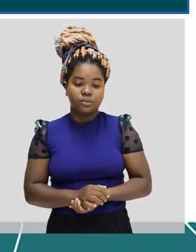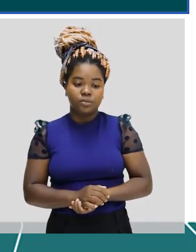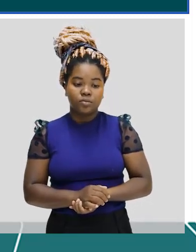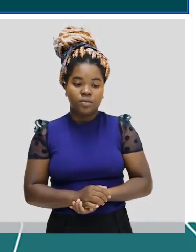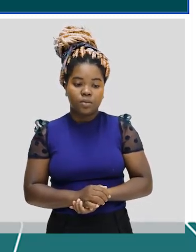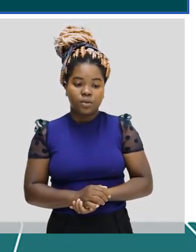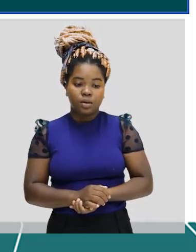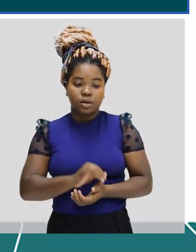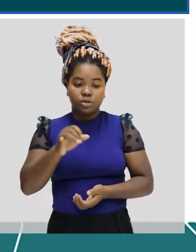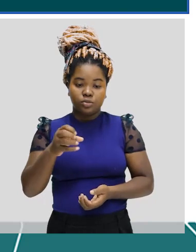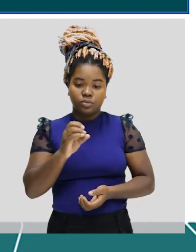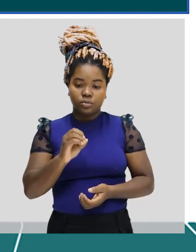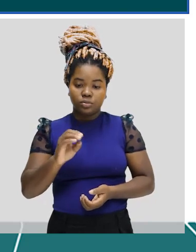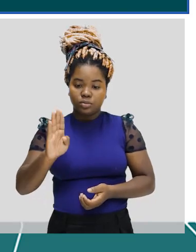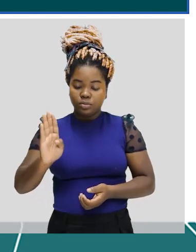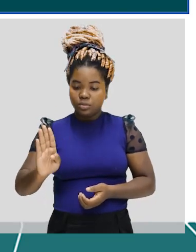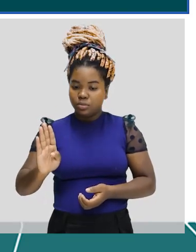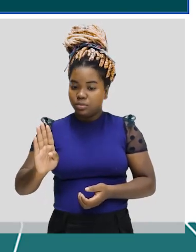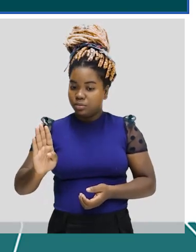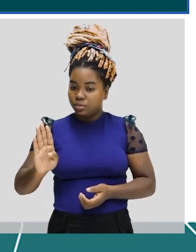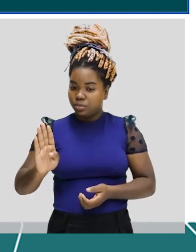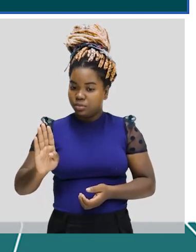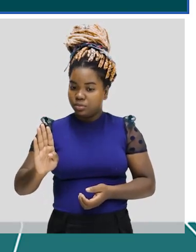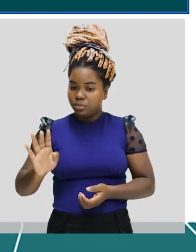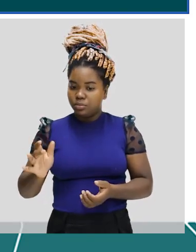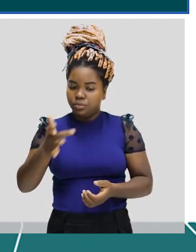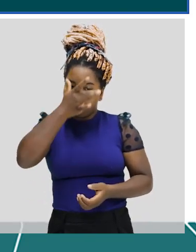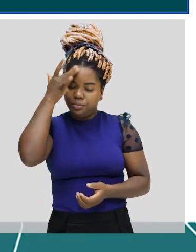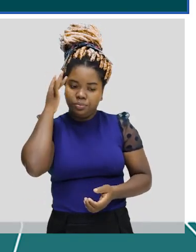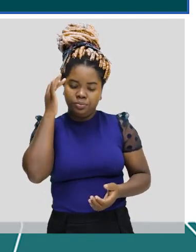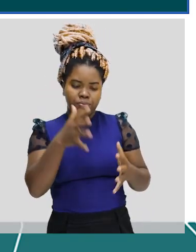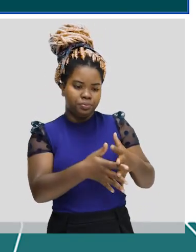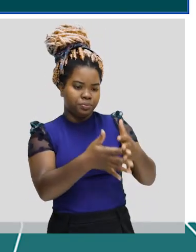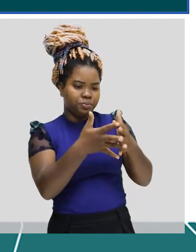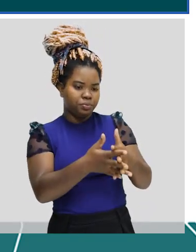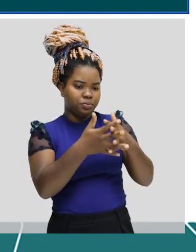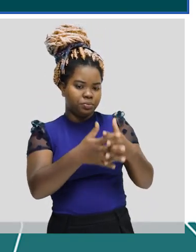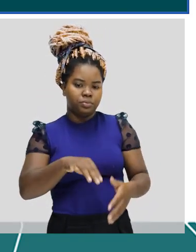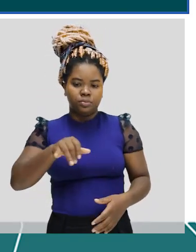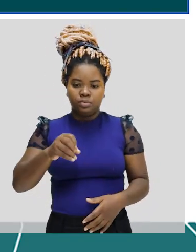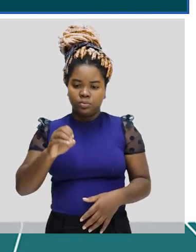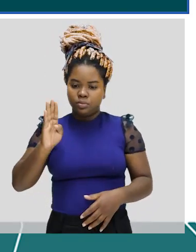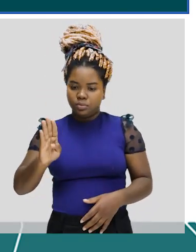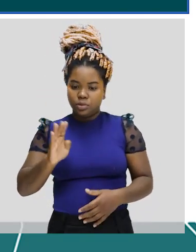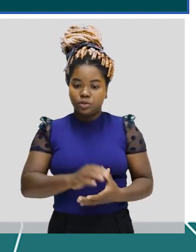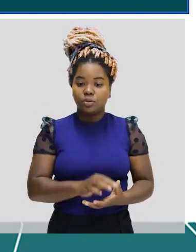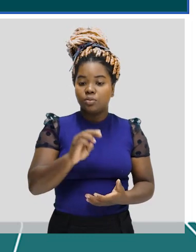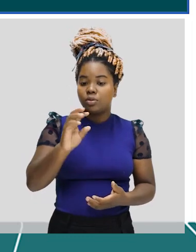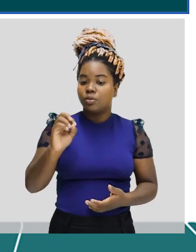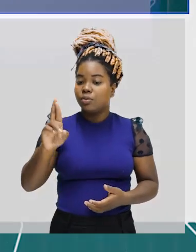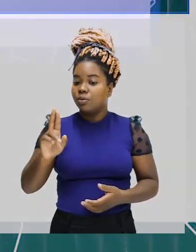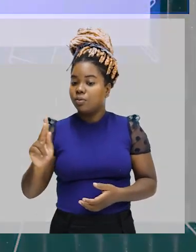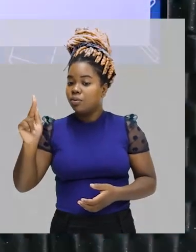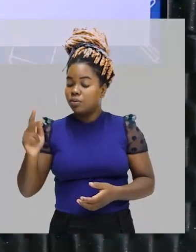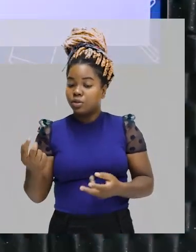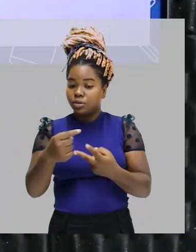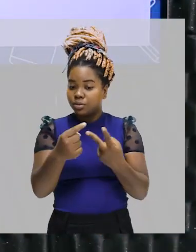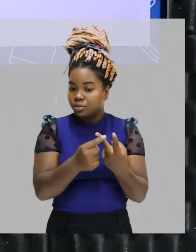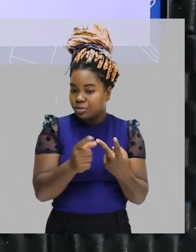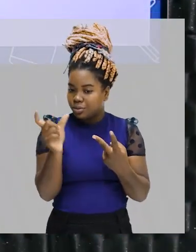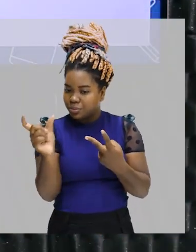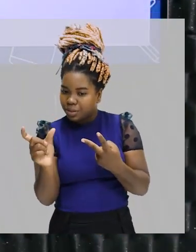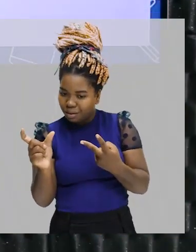são job. What is a job? Muita gente confunde job com work. E os dois significam trabalho. E em algumas